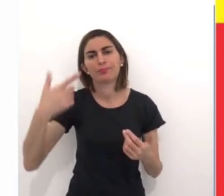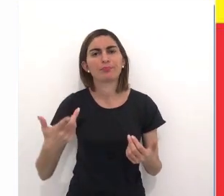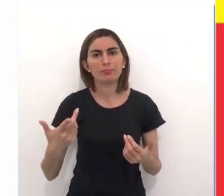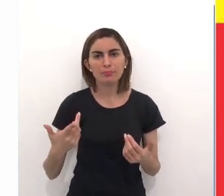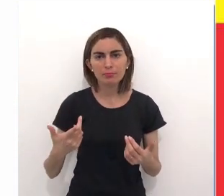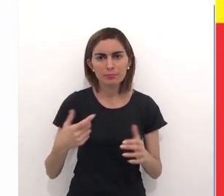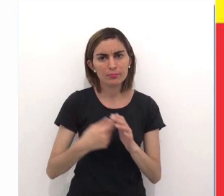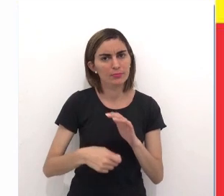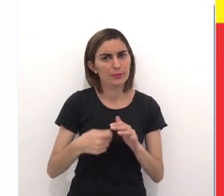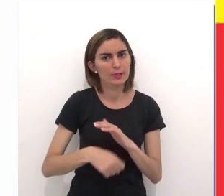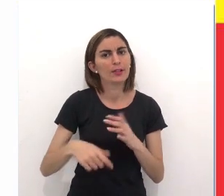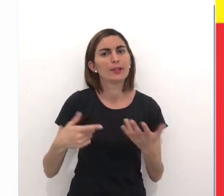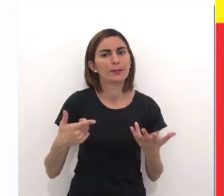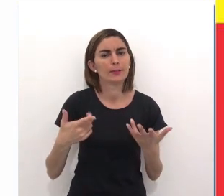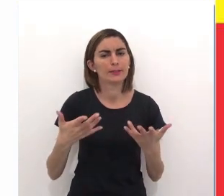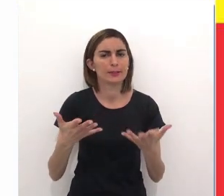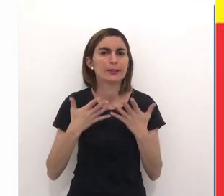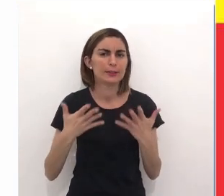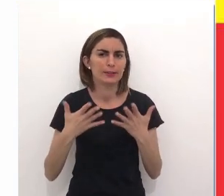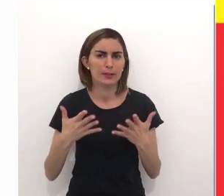líderes. Apesar